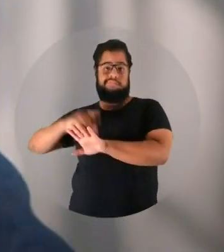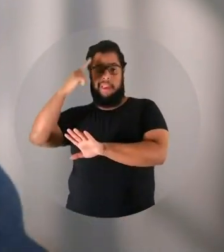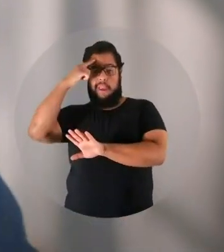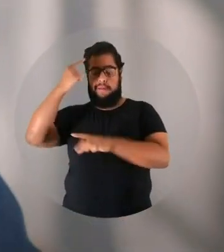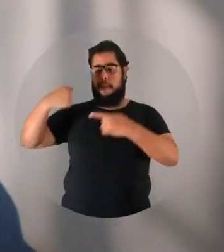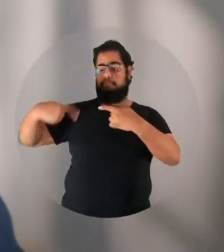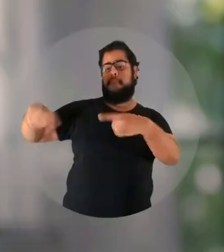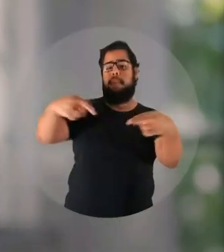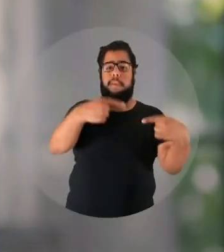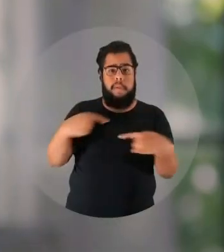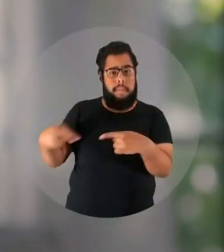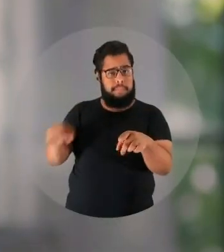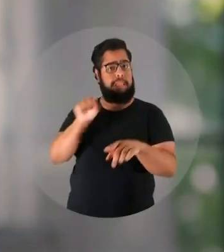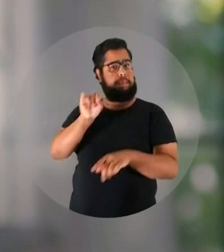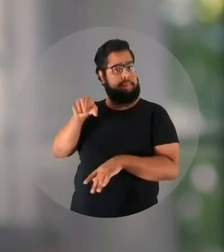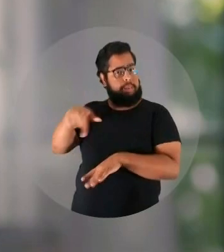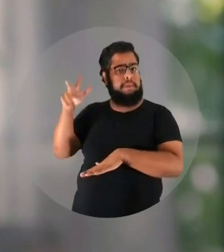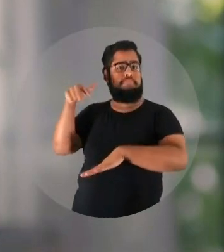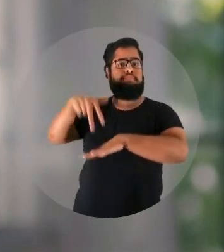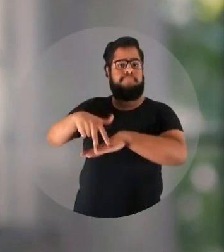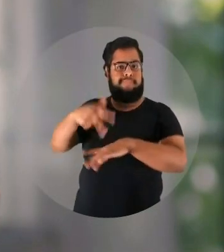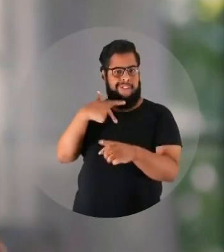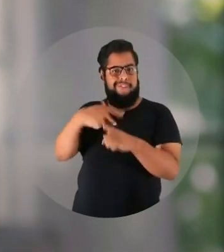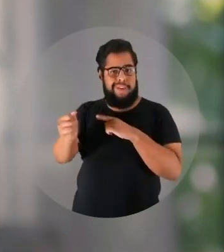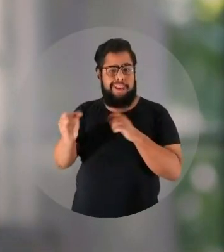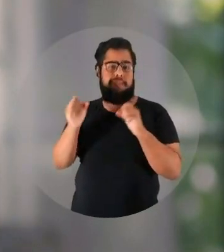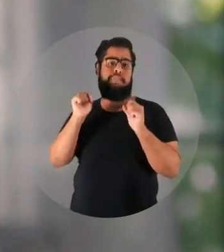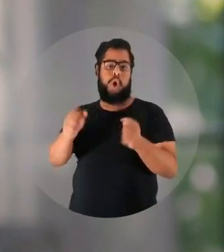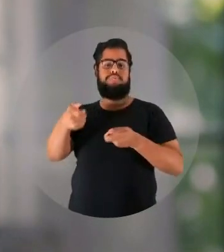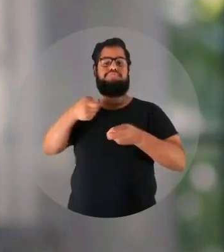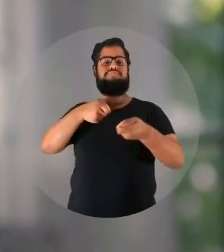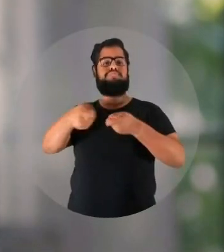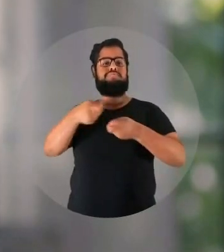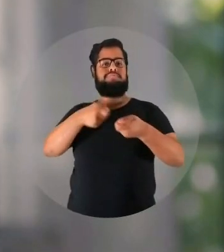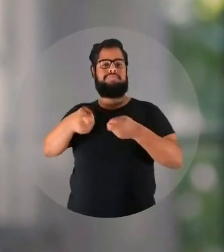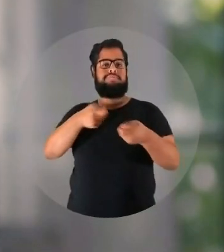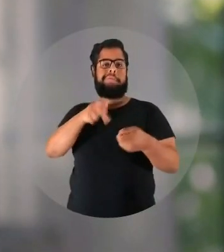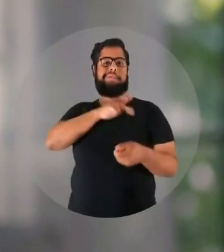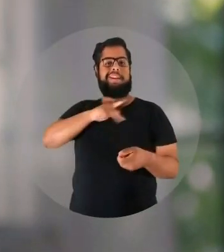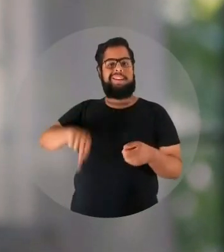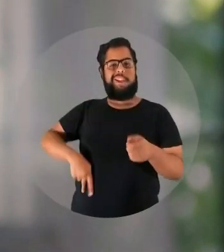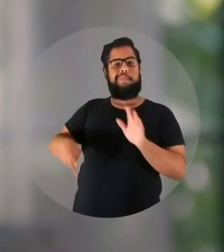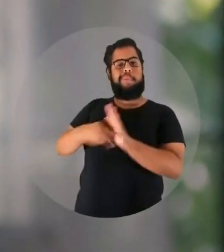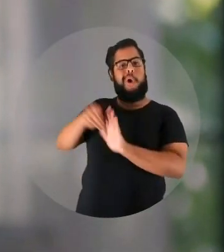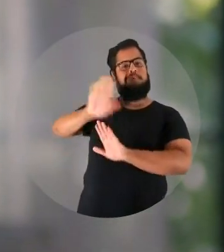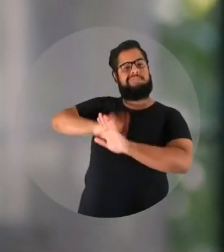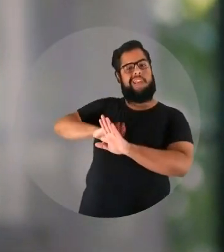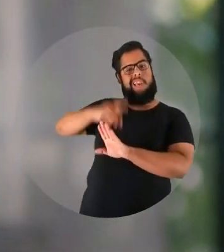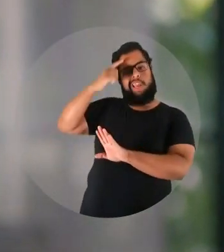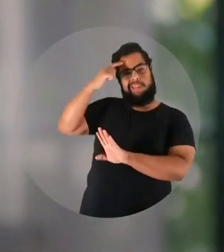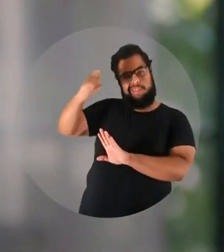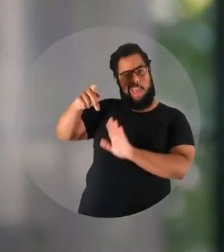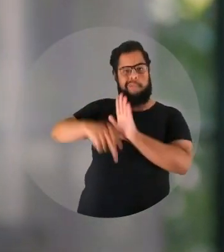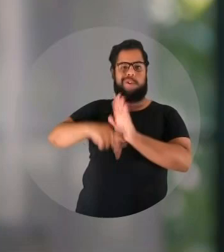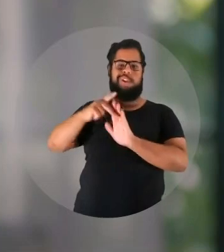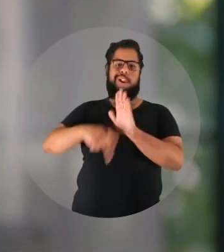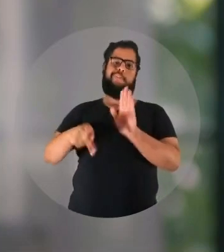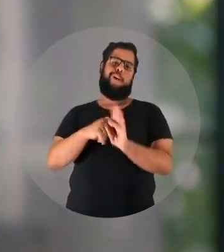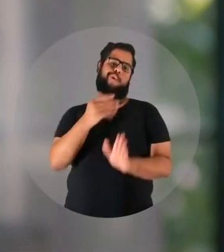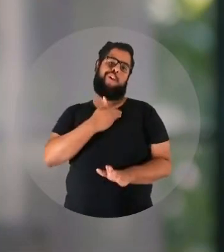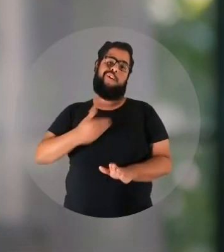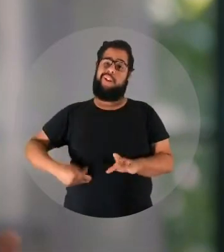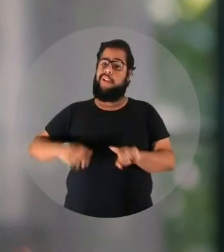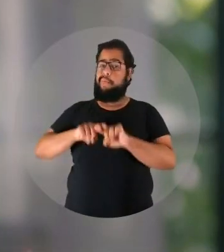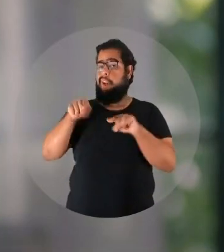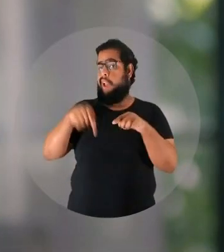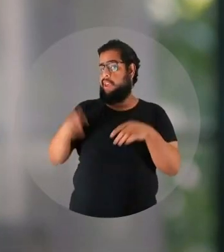defende as suas ideias. Se você ganhar, você vai governar com as suas ideias, colocar em prática o seu programa de governo. Agora, aqui no